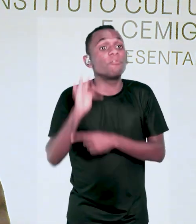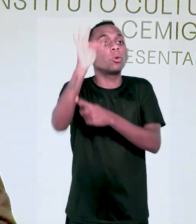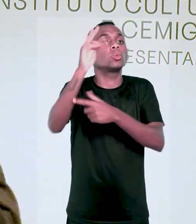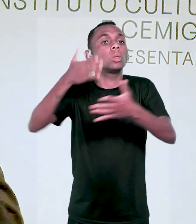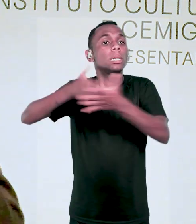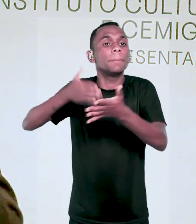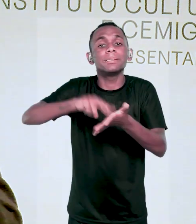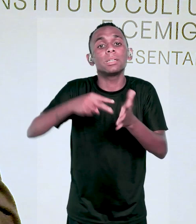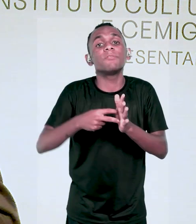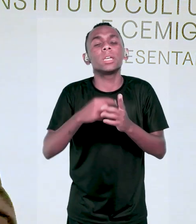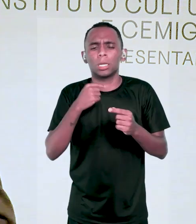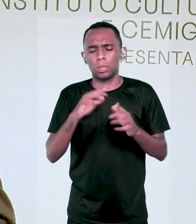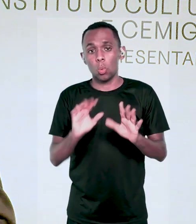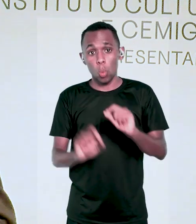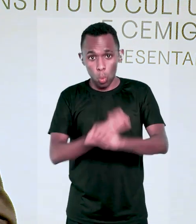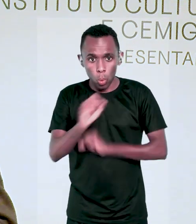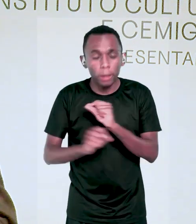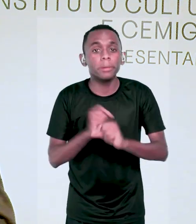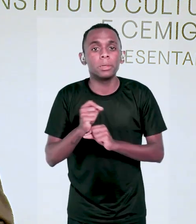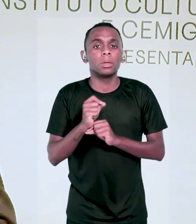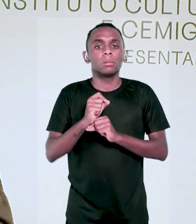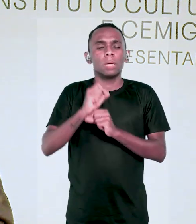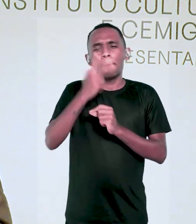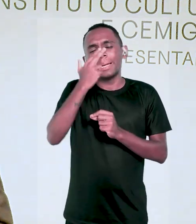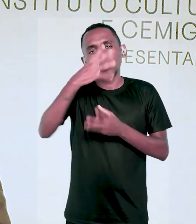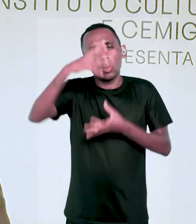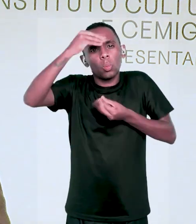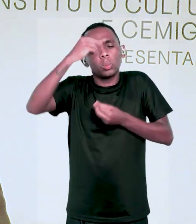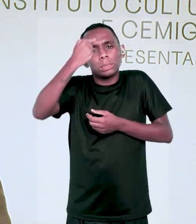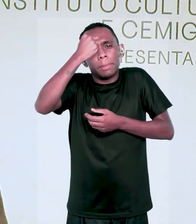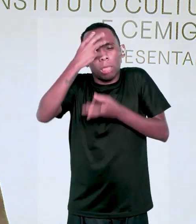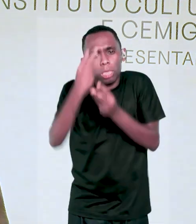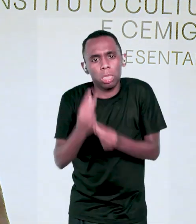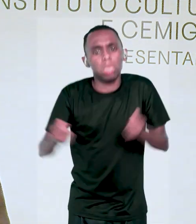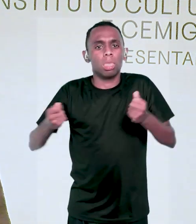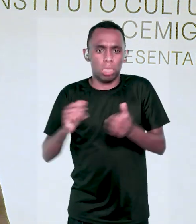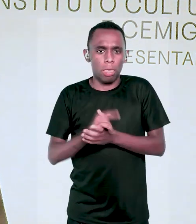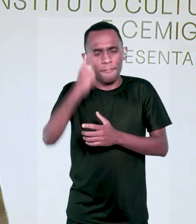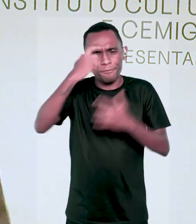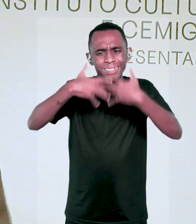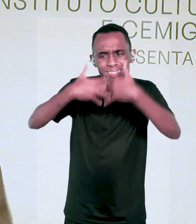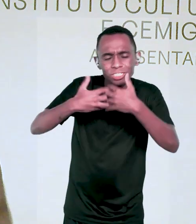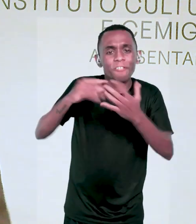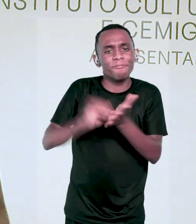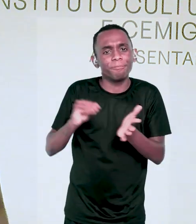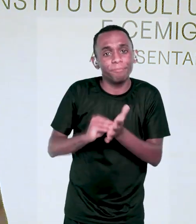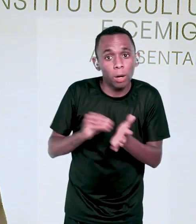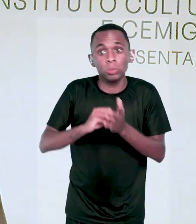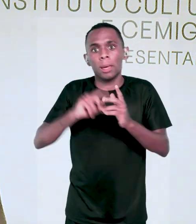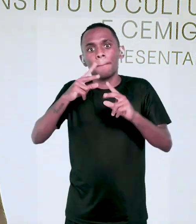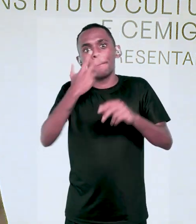que elas imponham entretanto o seu horizonte como limite significa sem dúvida uma